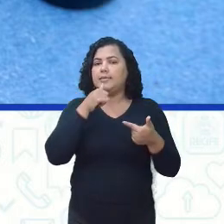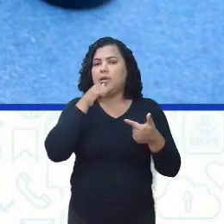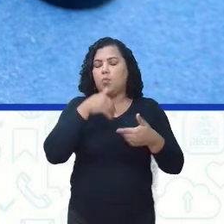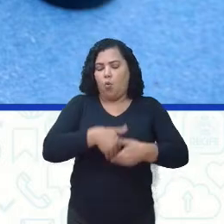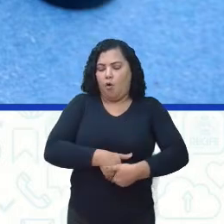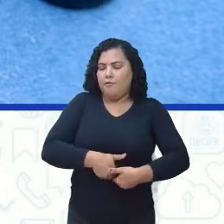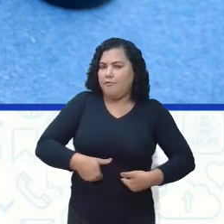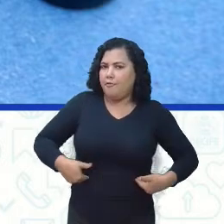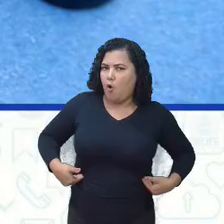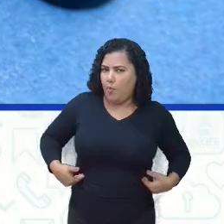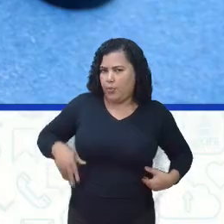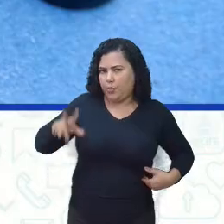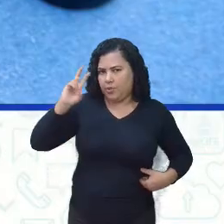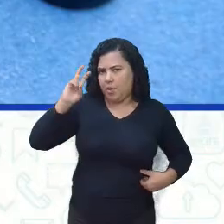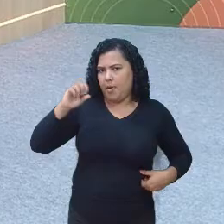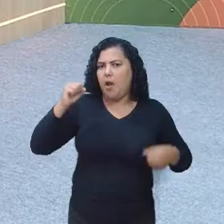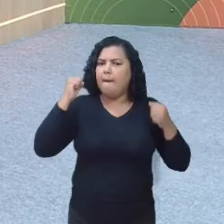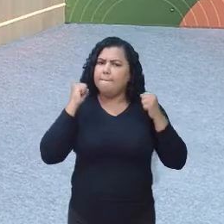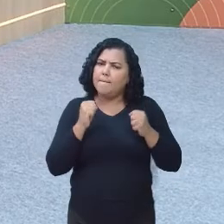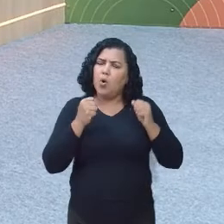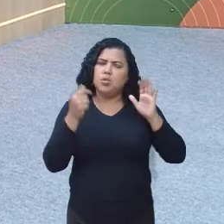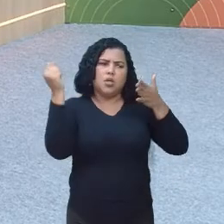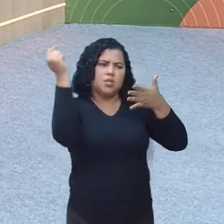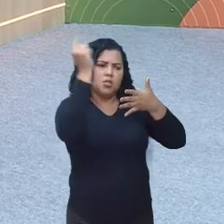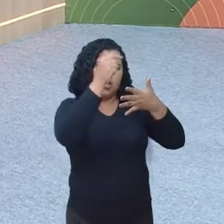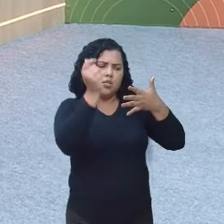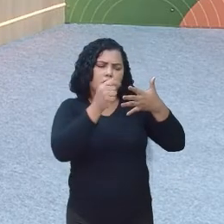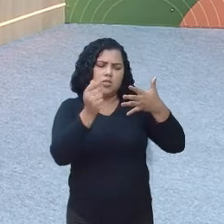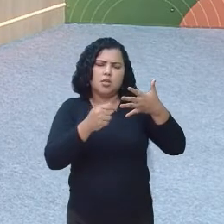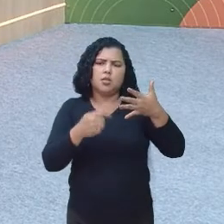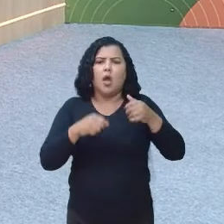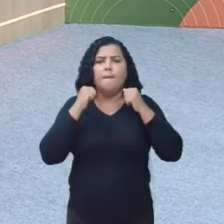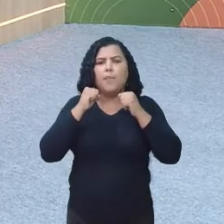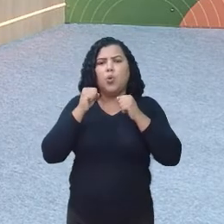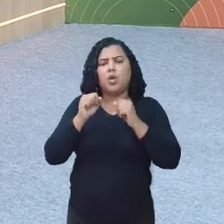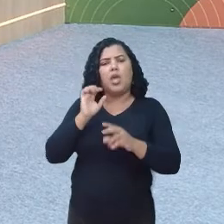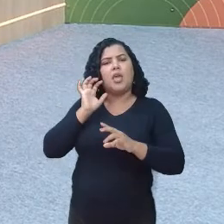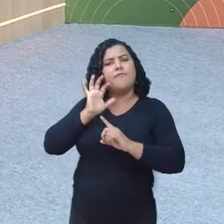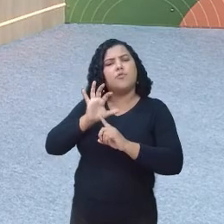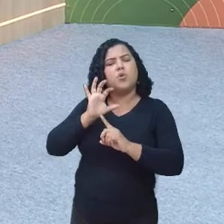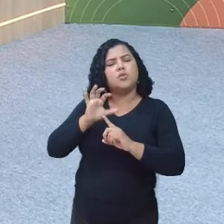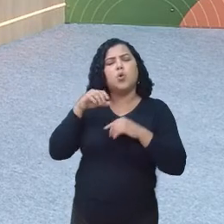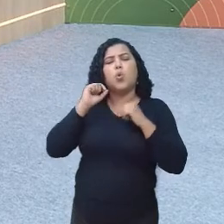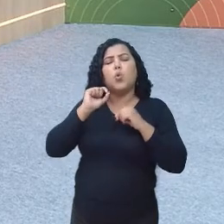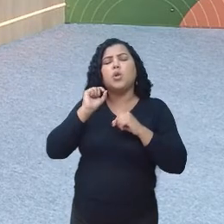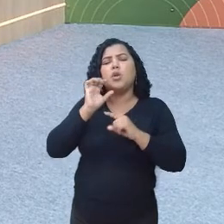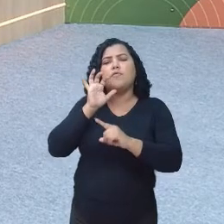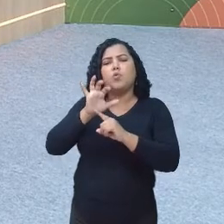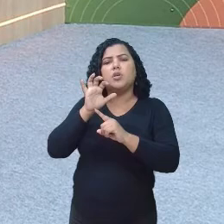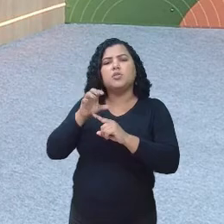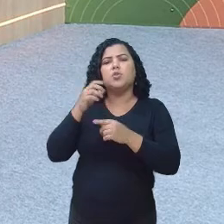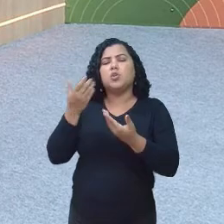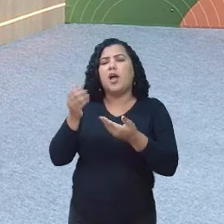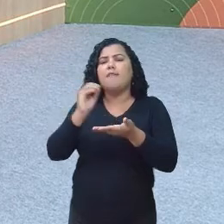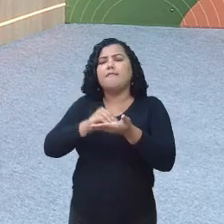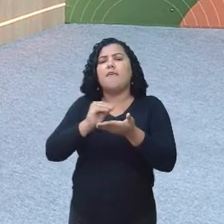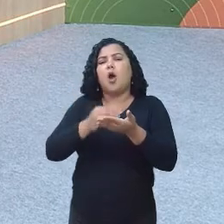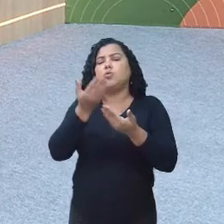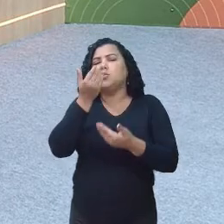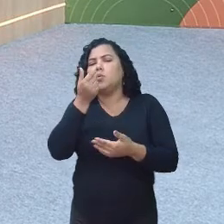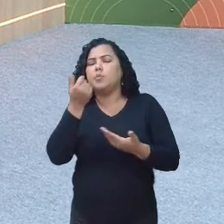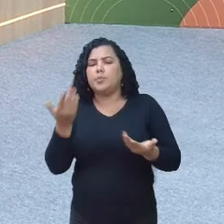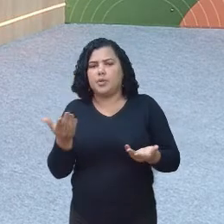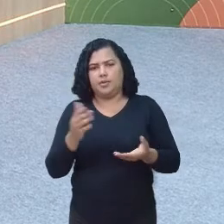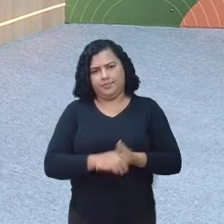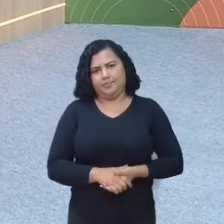como eu estava falando, você pode enumerar os motivos que geraram a escassez de recursos financeiros, por exemplo, de desemprego até as desigualdades sociais.